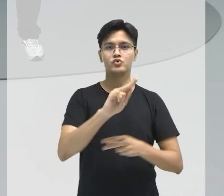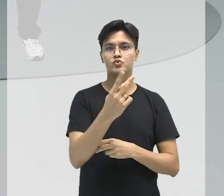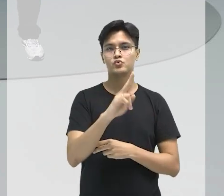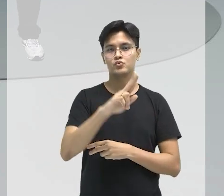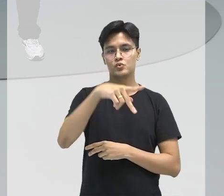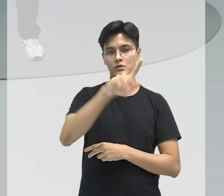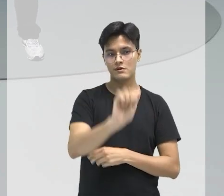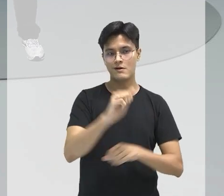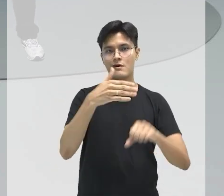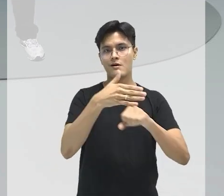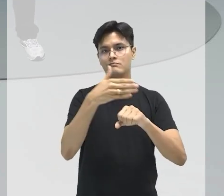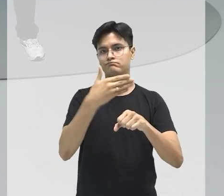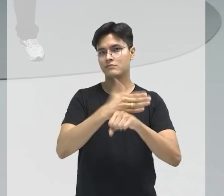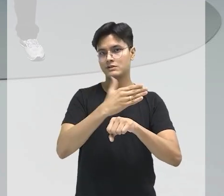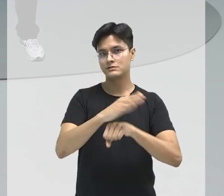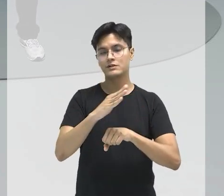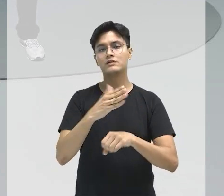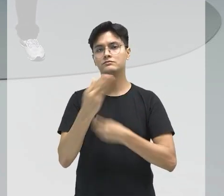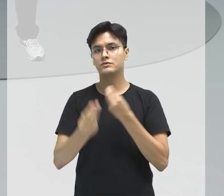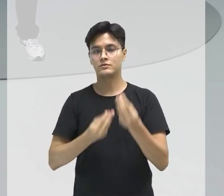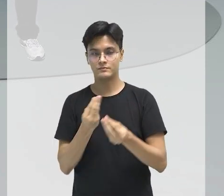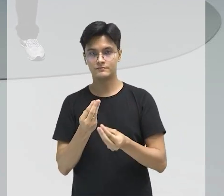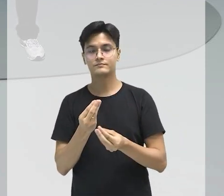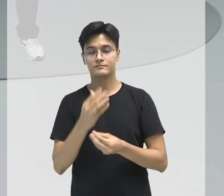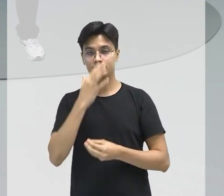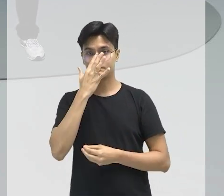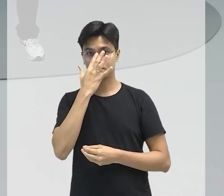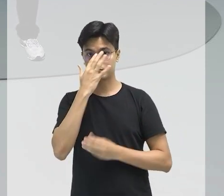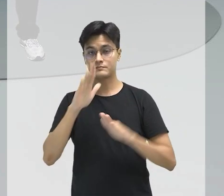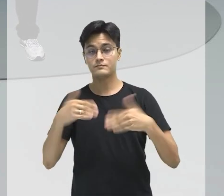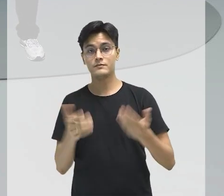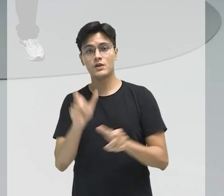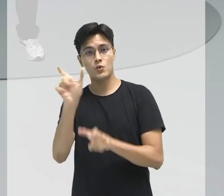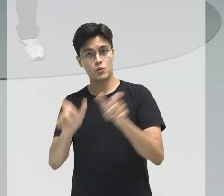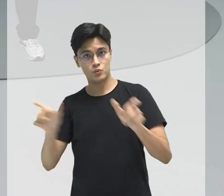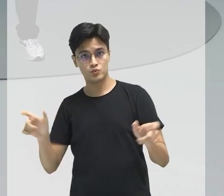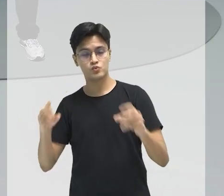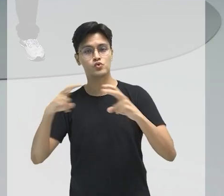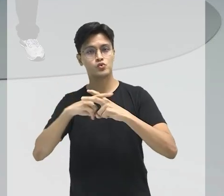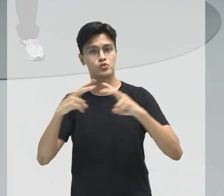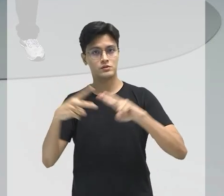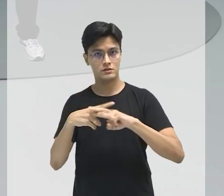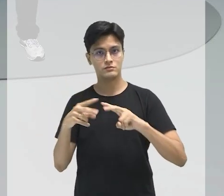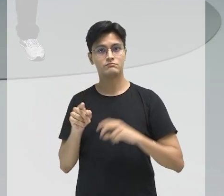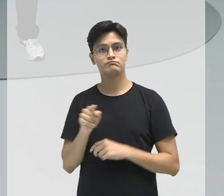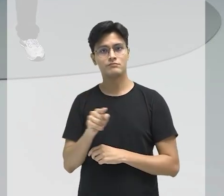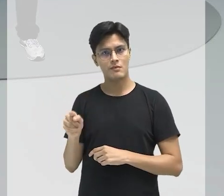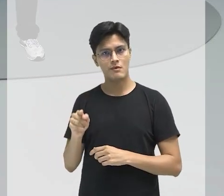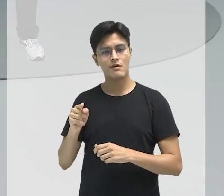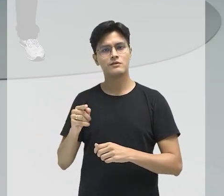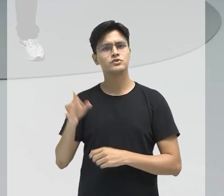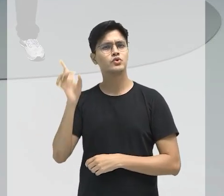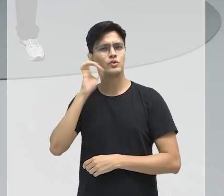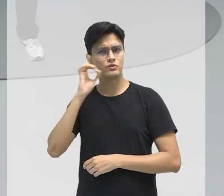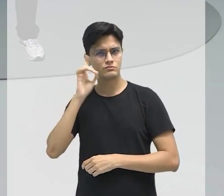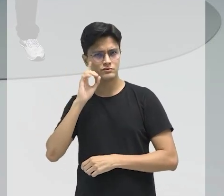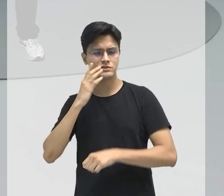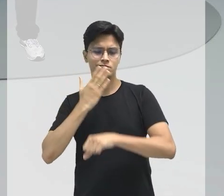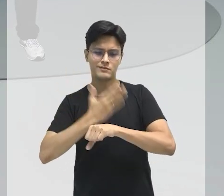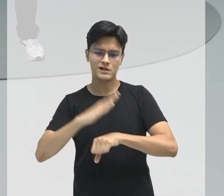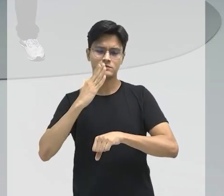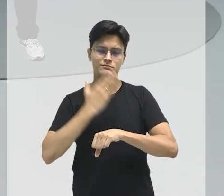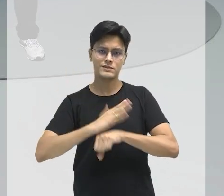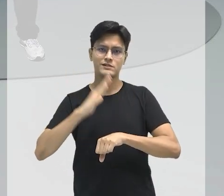né? Então, os lutadores, como nós vimos lá, né? Os lutadores, eles treinam todos os dias,